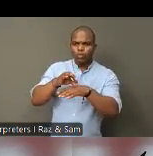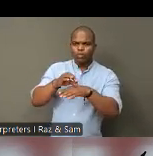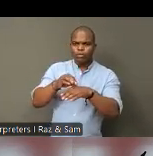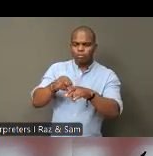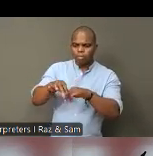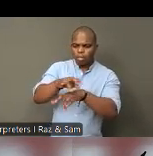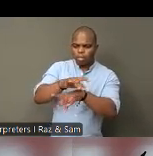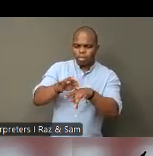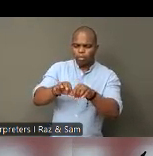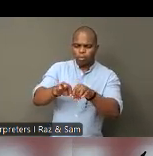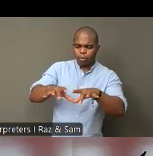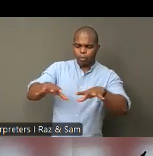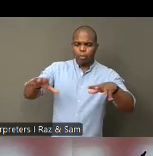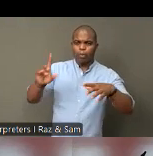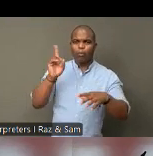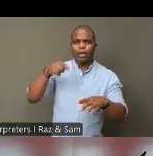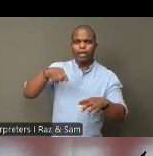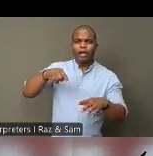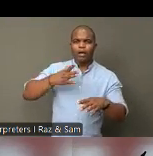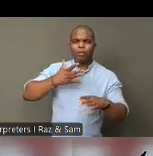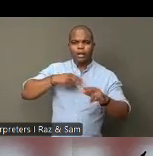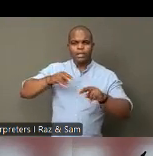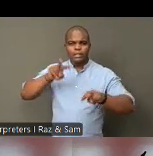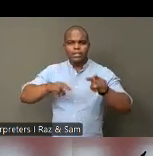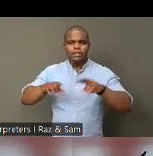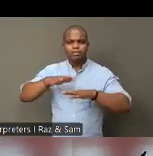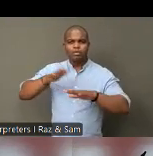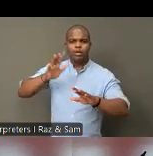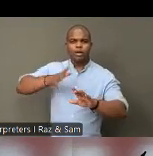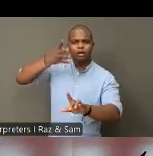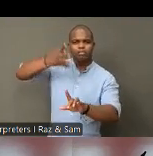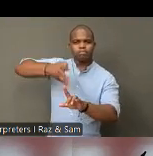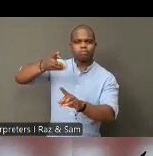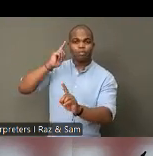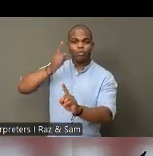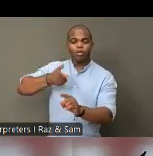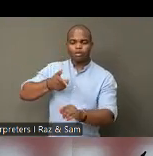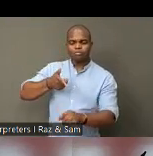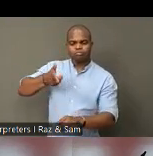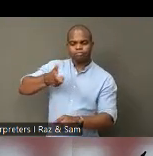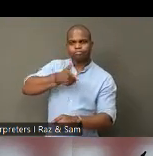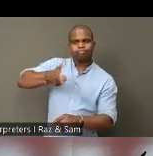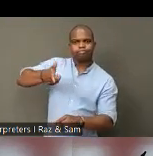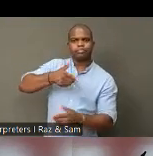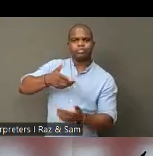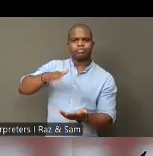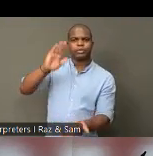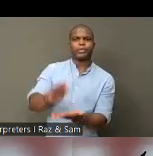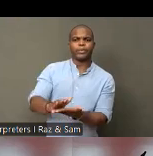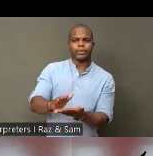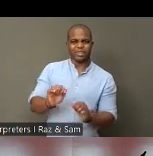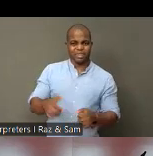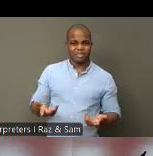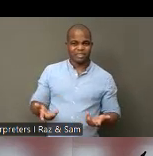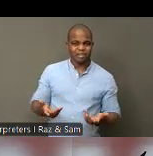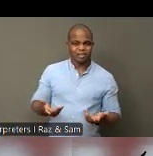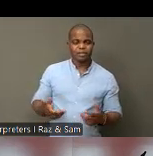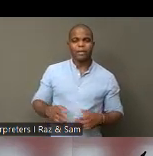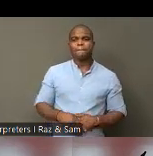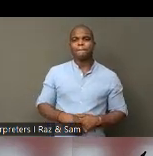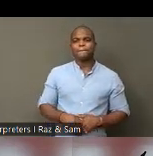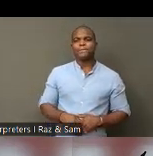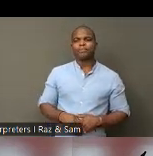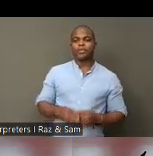é colocar um microscópio nos celulares das pessoas para então poderem